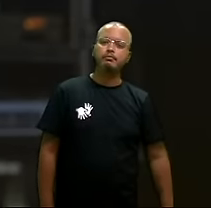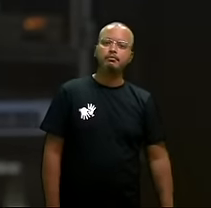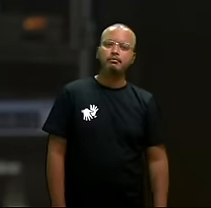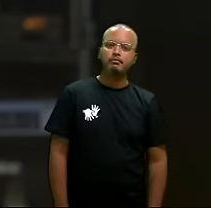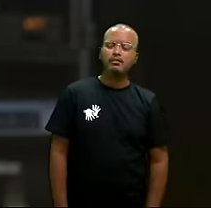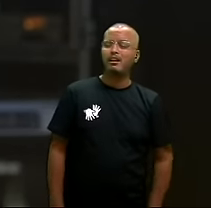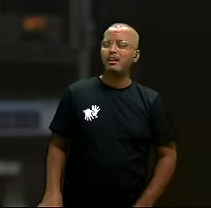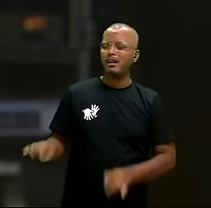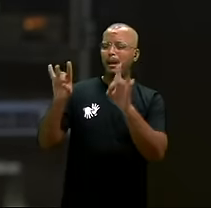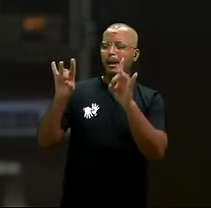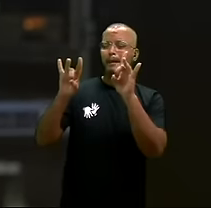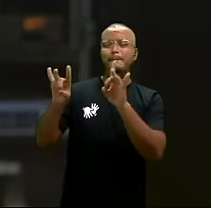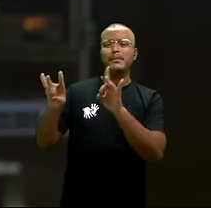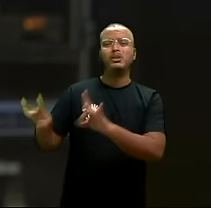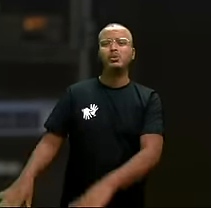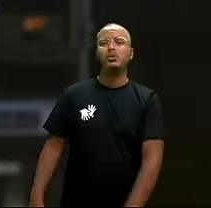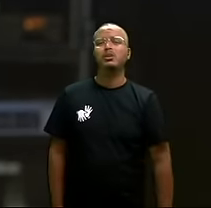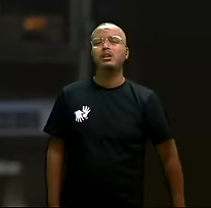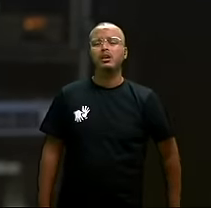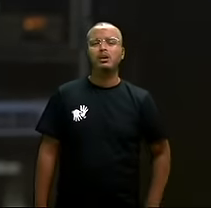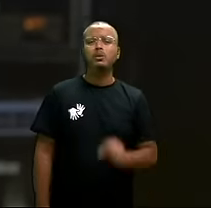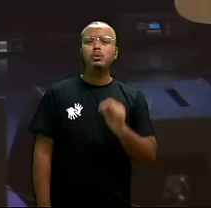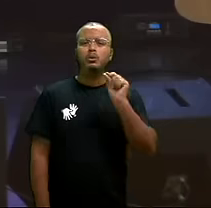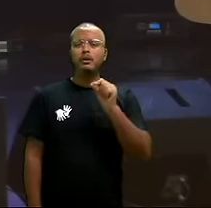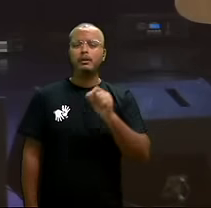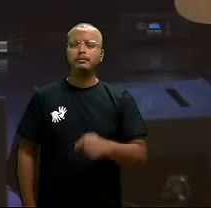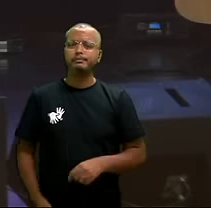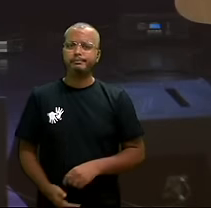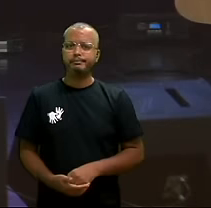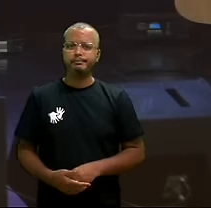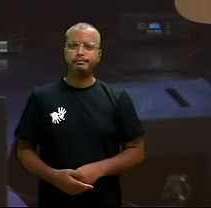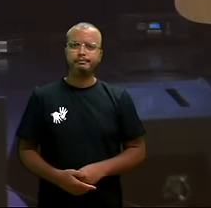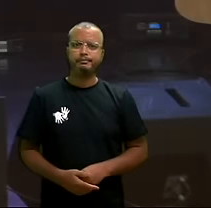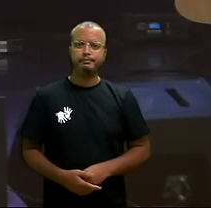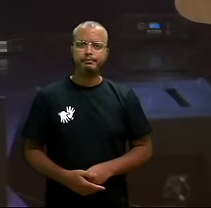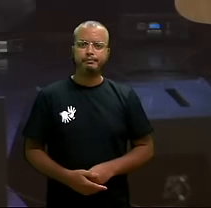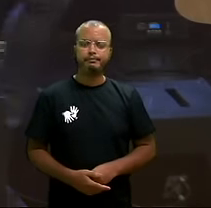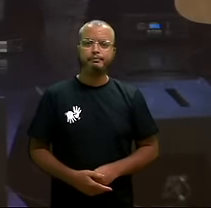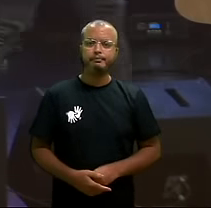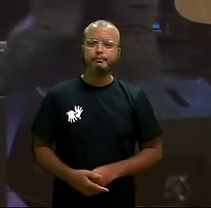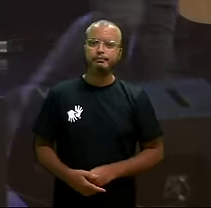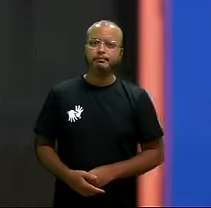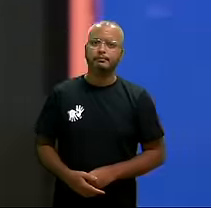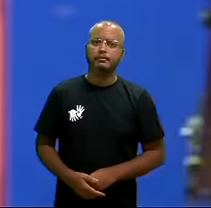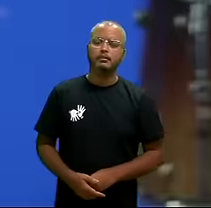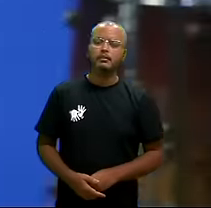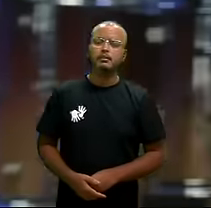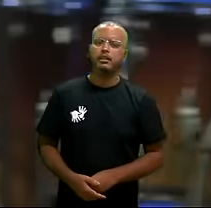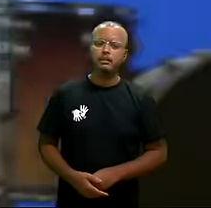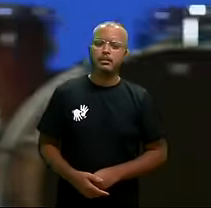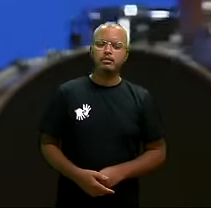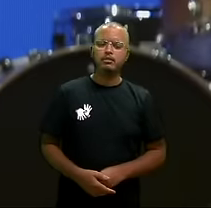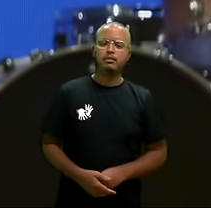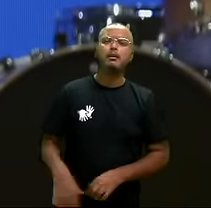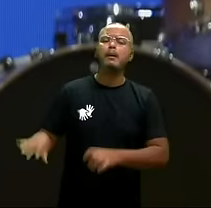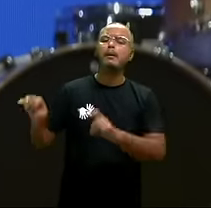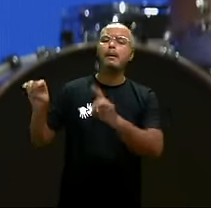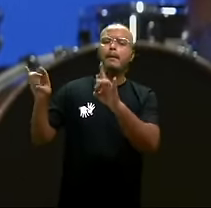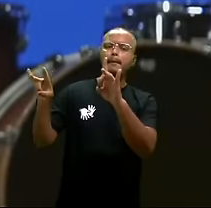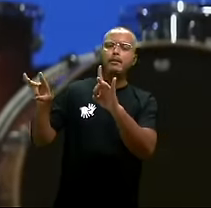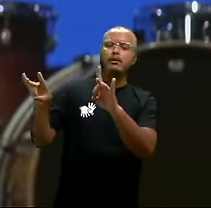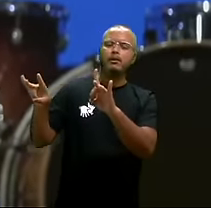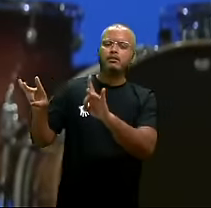lado. Nós estamos ficando muito medíocres. Sabe por que a gente está ficando medíocre? Porque o mundo está medíocre. Como o mundo está medíocre, a gente está ficando sem